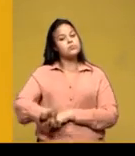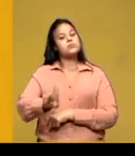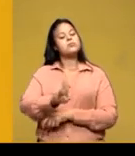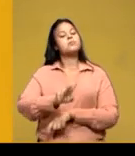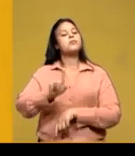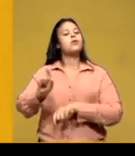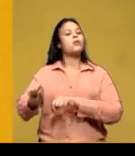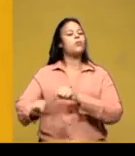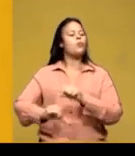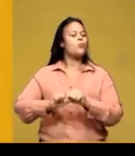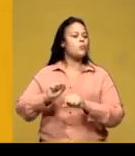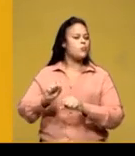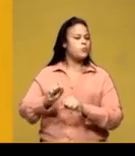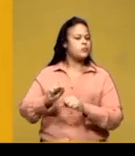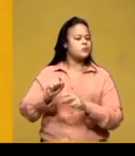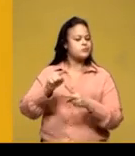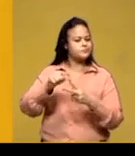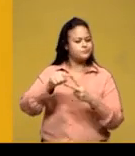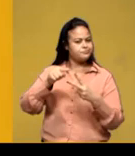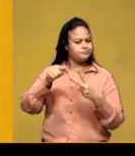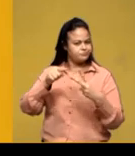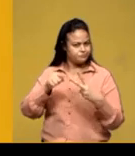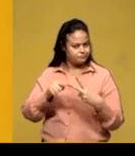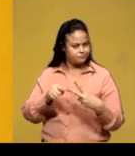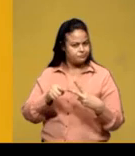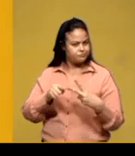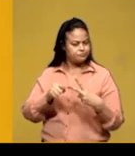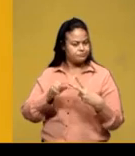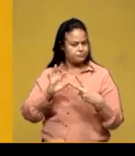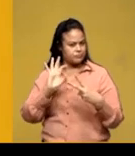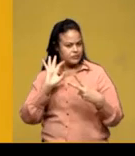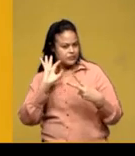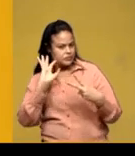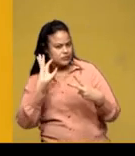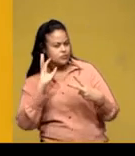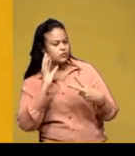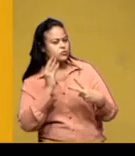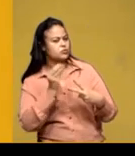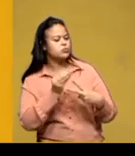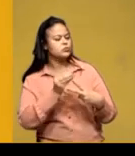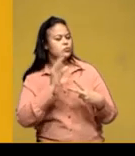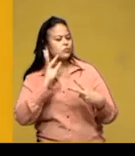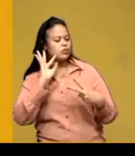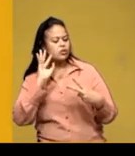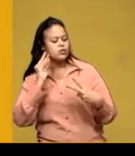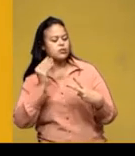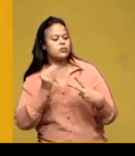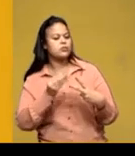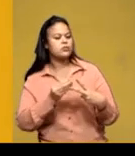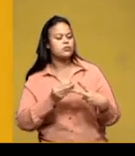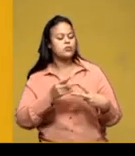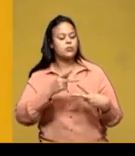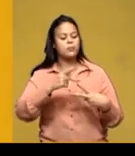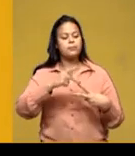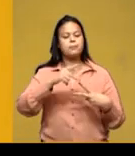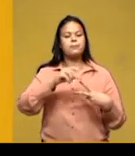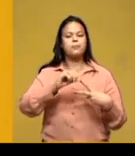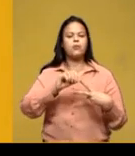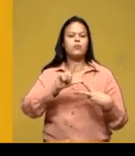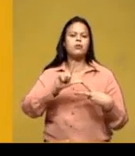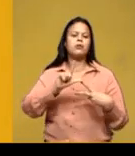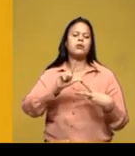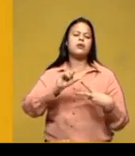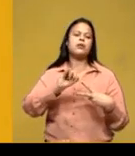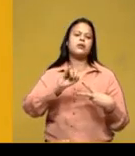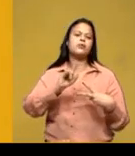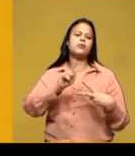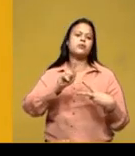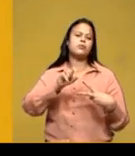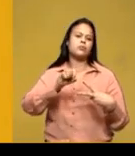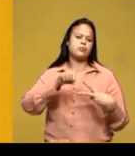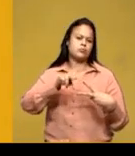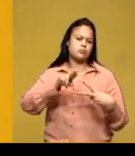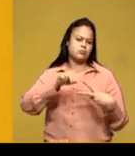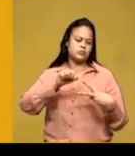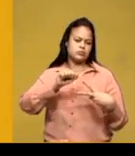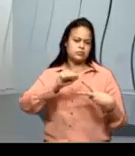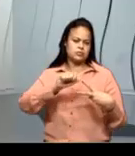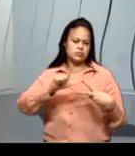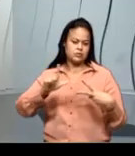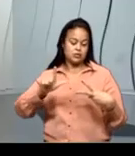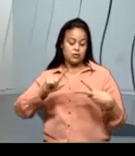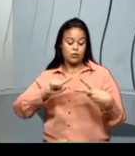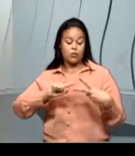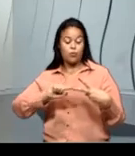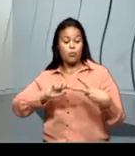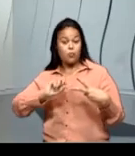2 métodos diferentes para resolver. Poderemos usar o método da poligonal ou o método do